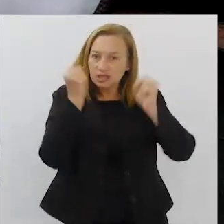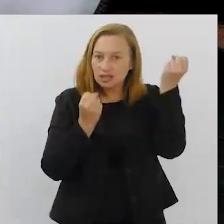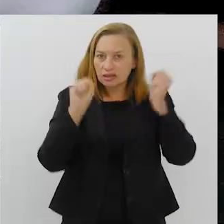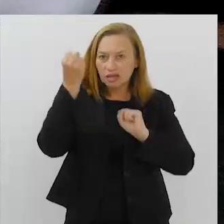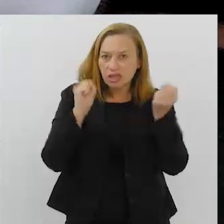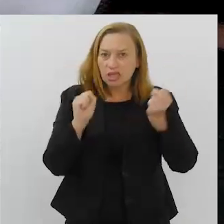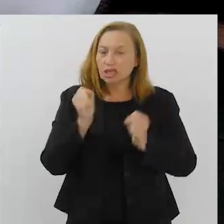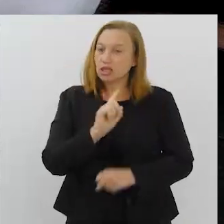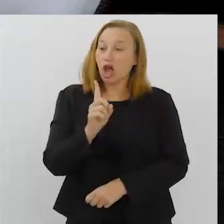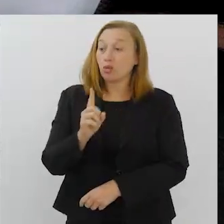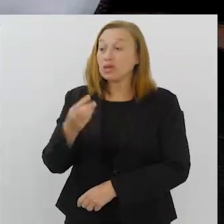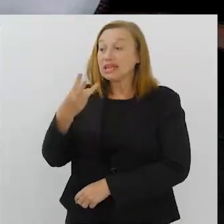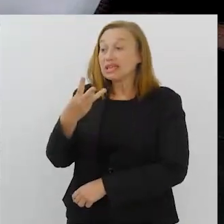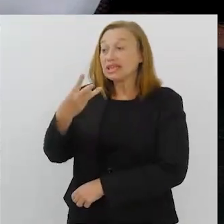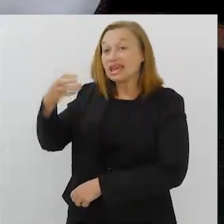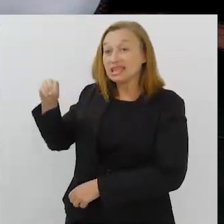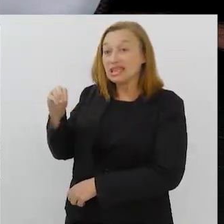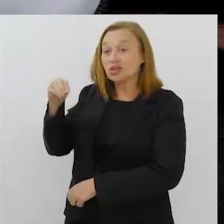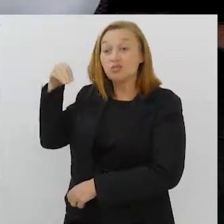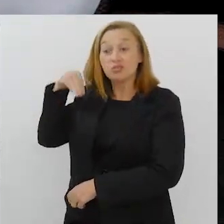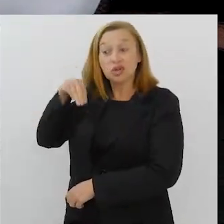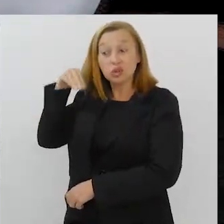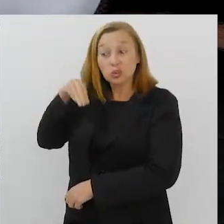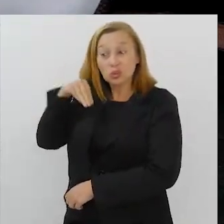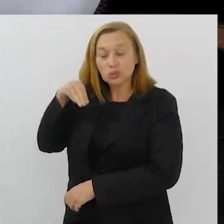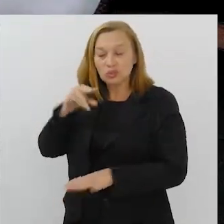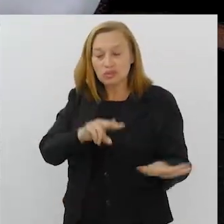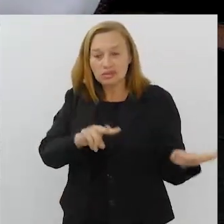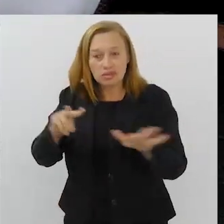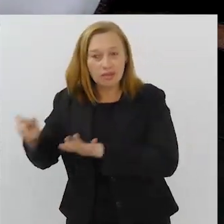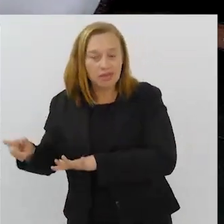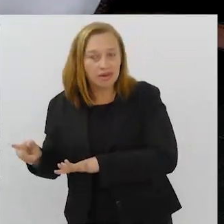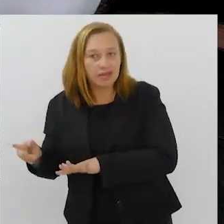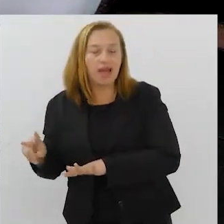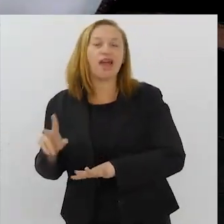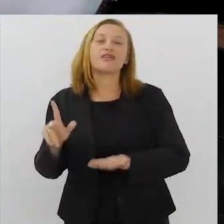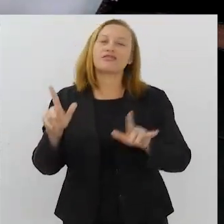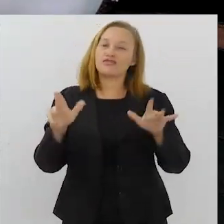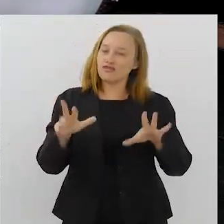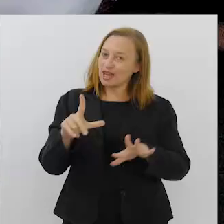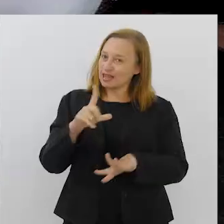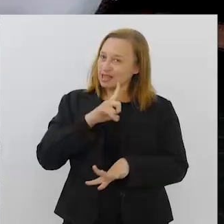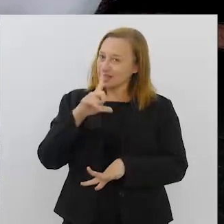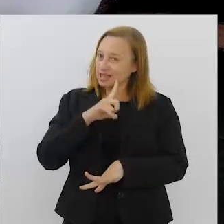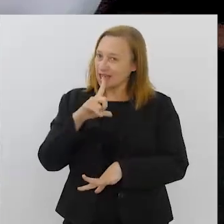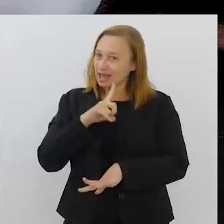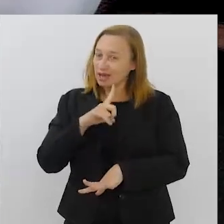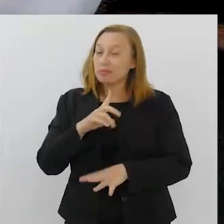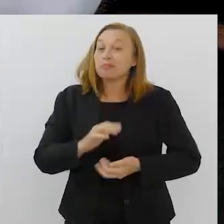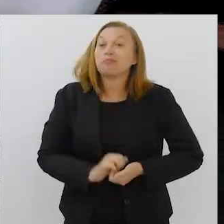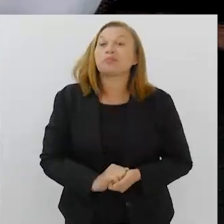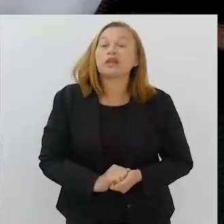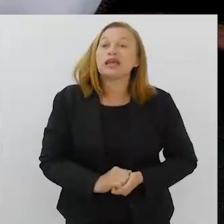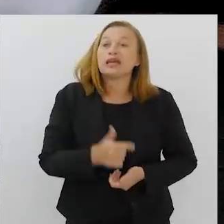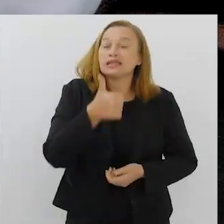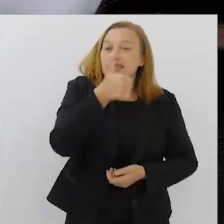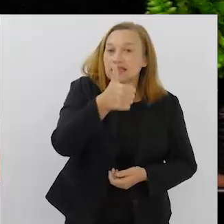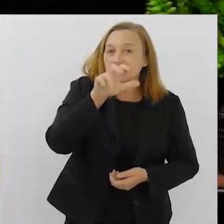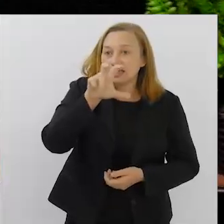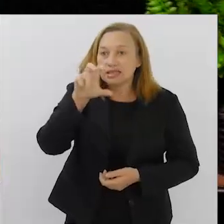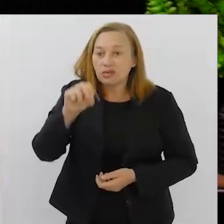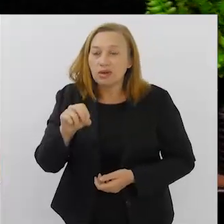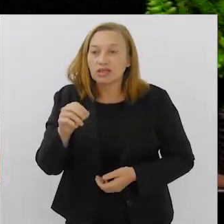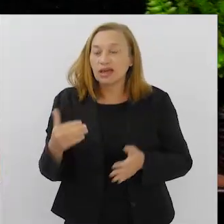minutos. 300 minutos, isso. 300 minutos semanais. Faz muita diferença de horas para minutos. De 150 a